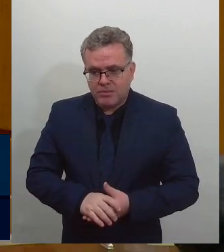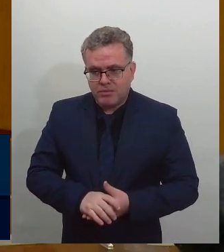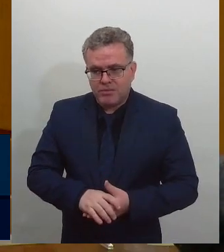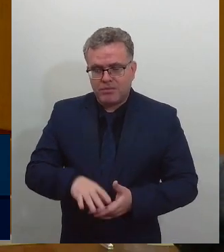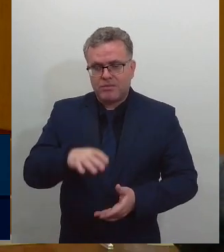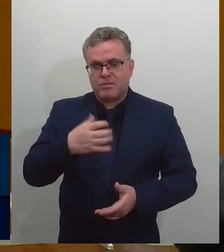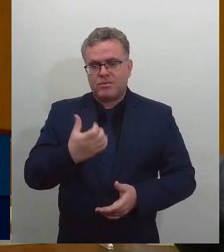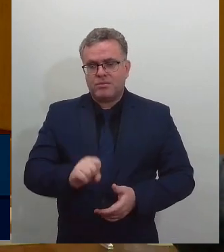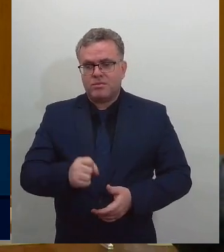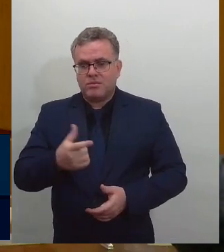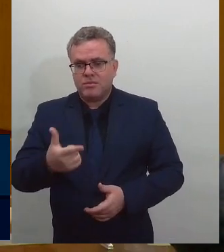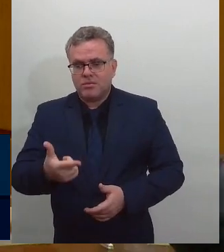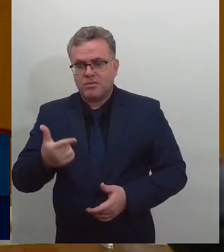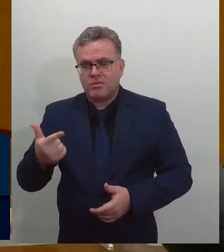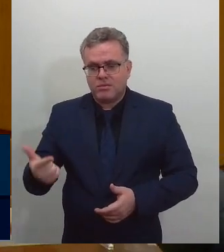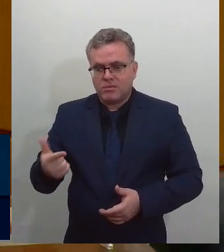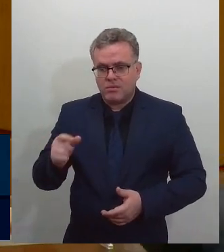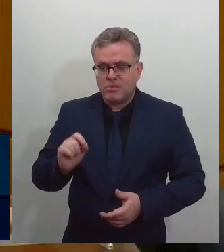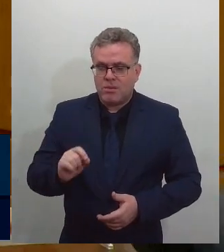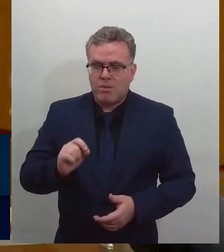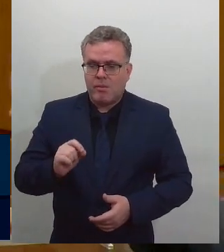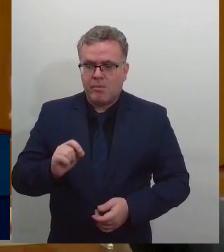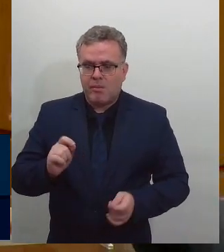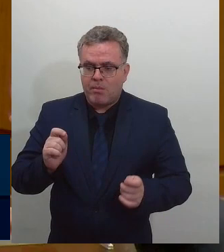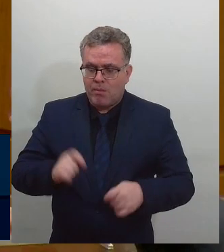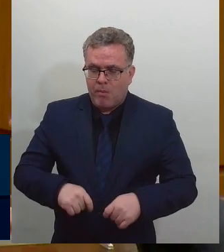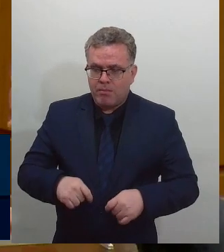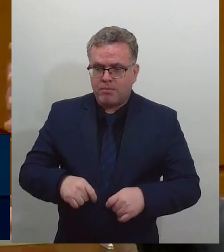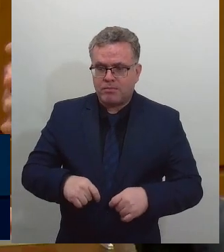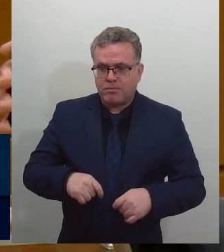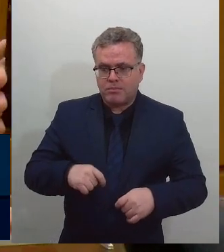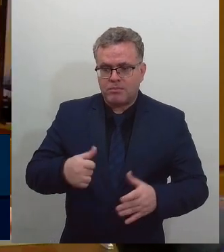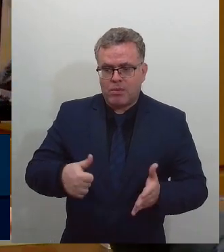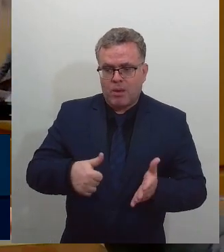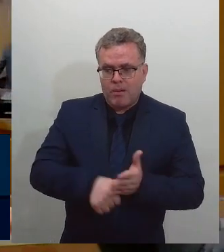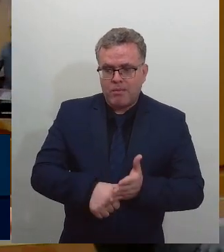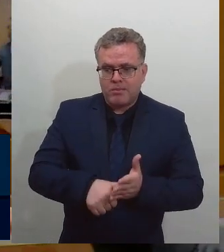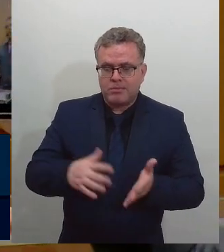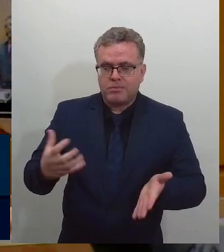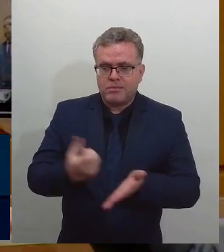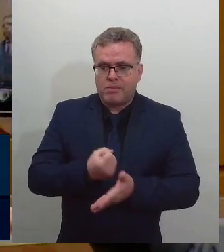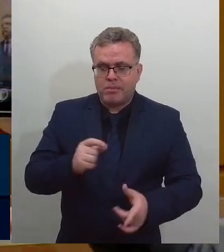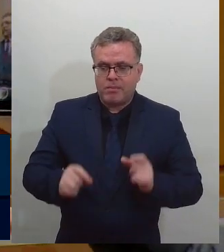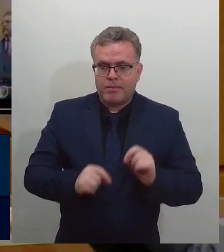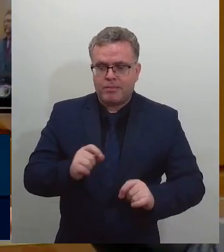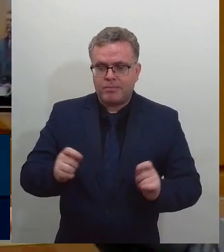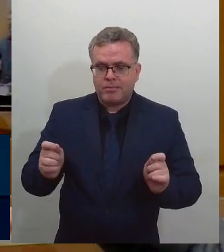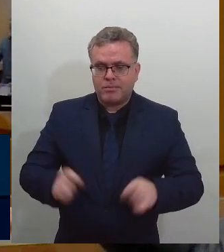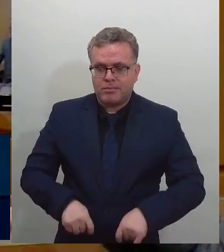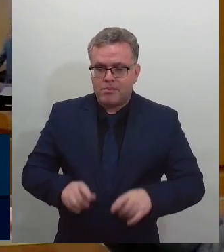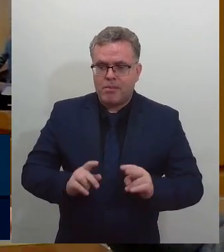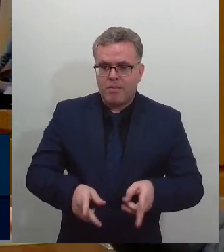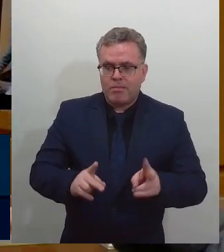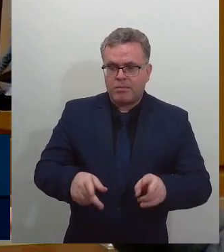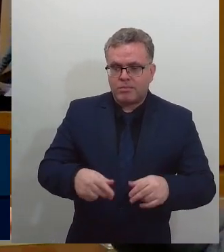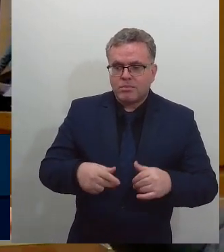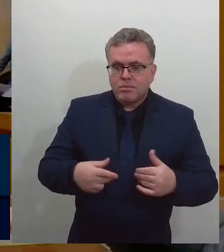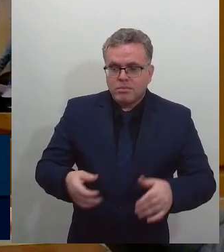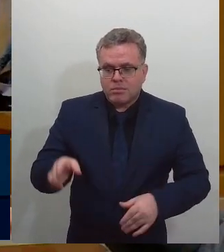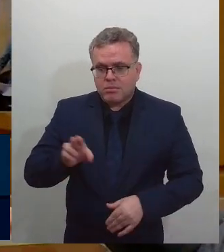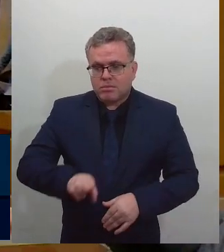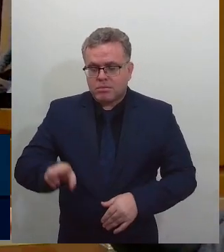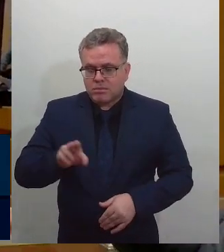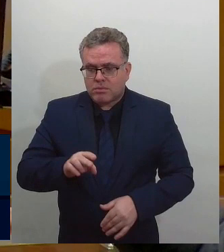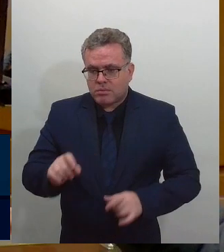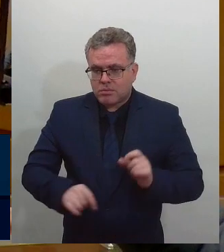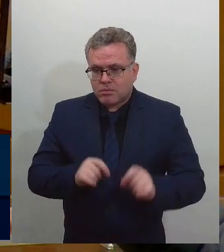822 associados à Salvasse que utiliza desse benefício